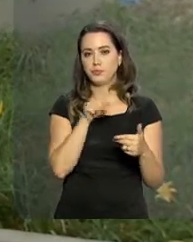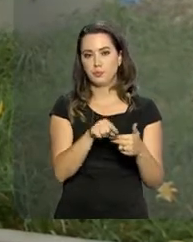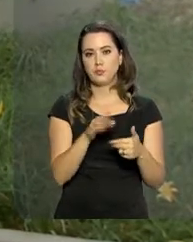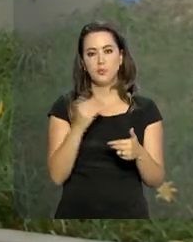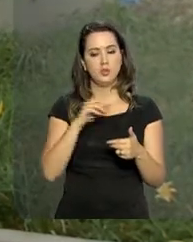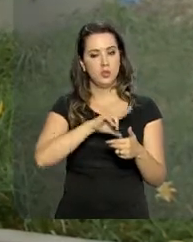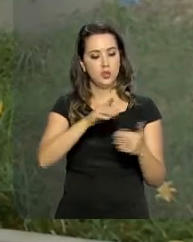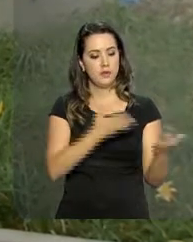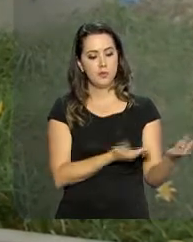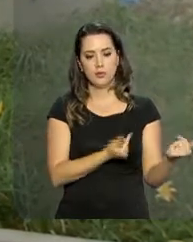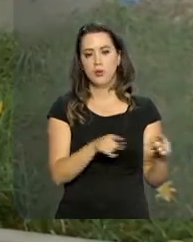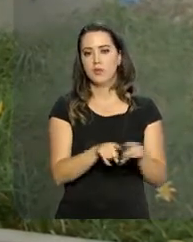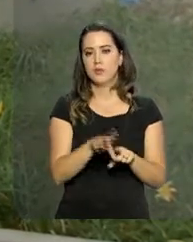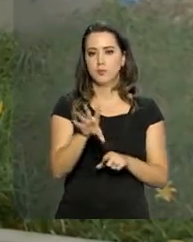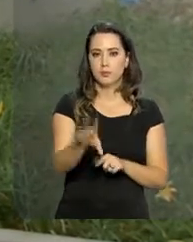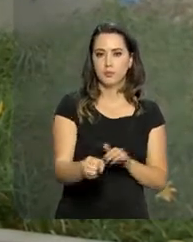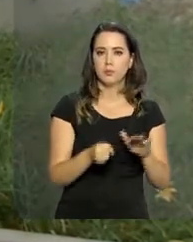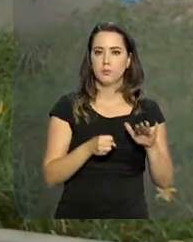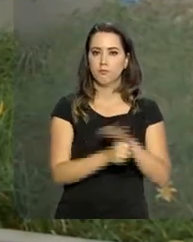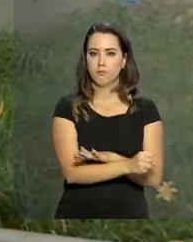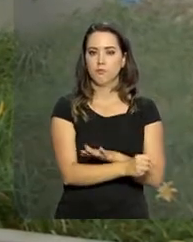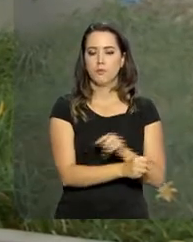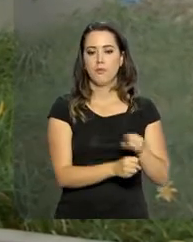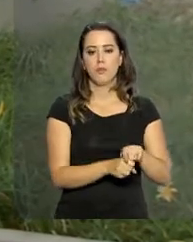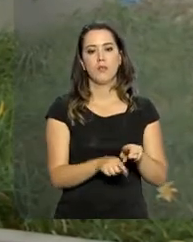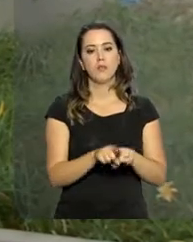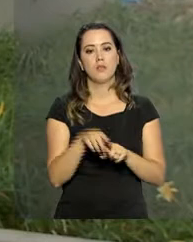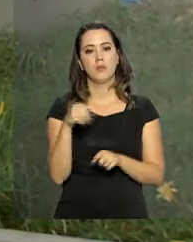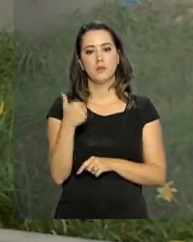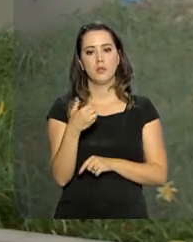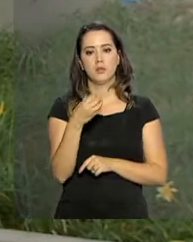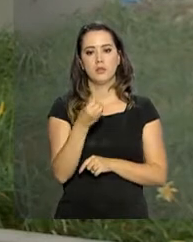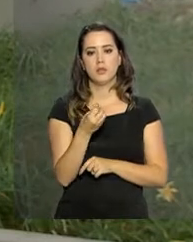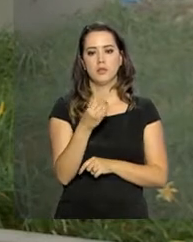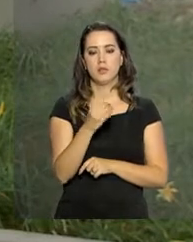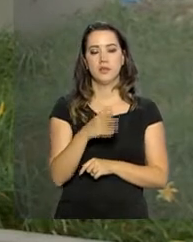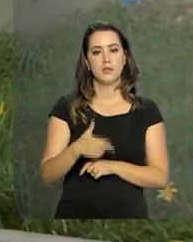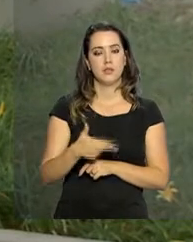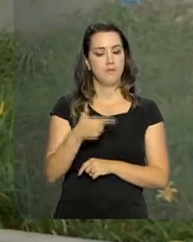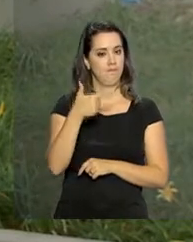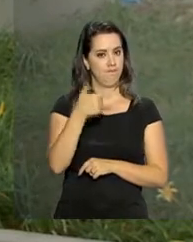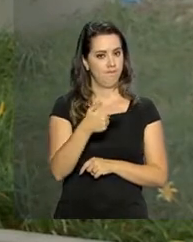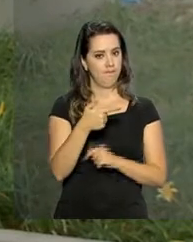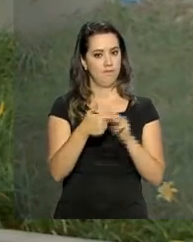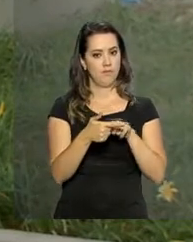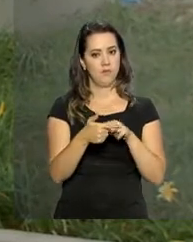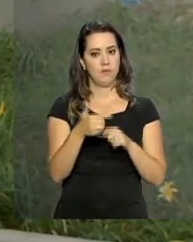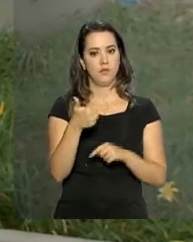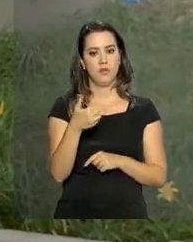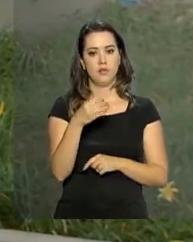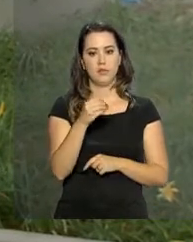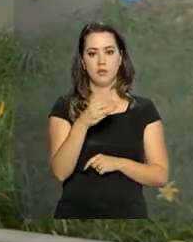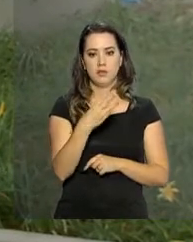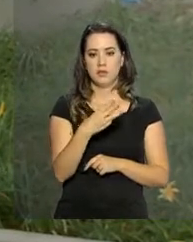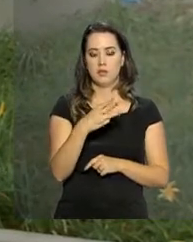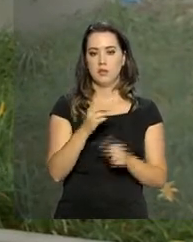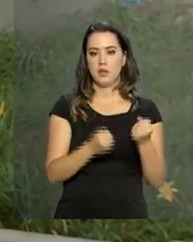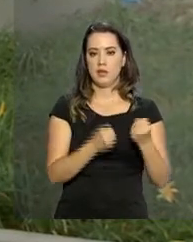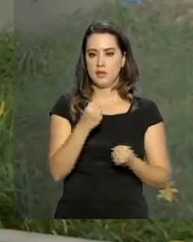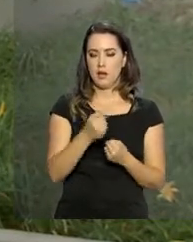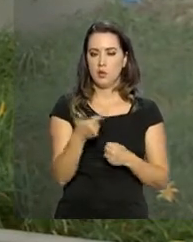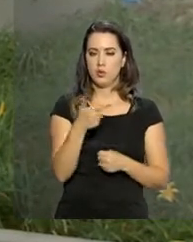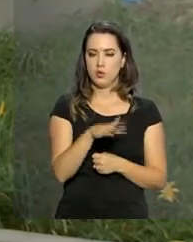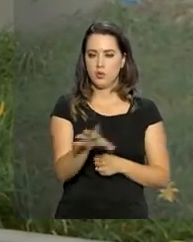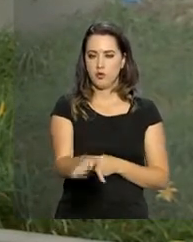segundo o balanço da operação 160 armas de fogo foram apreendidas 103 veículos recuperados além de